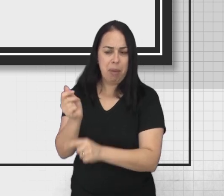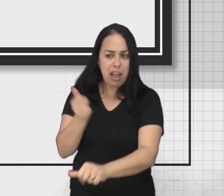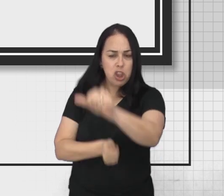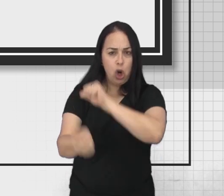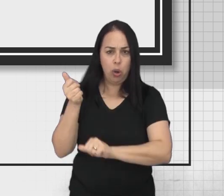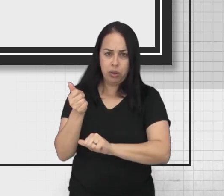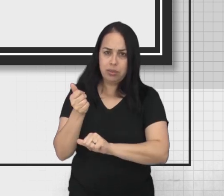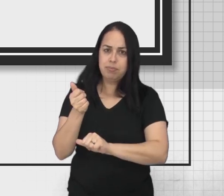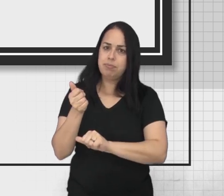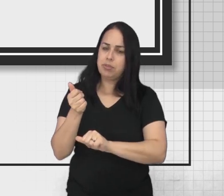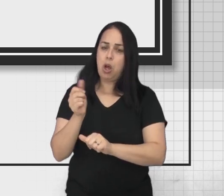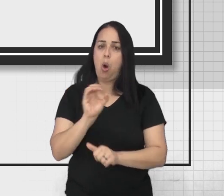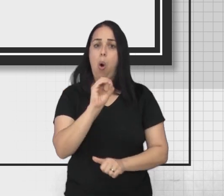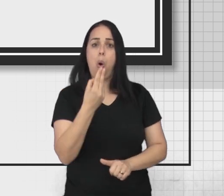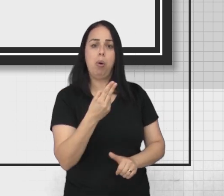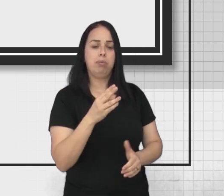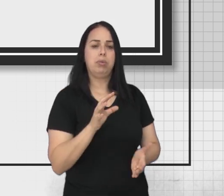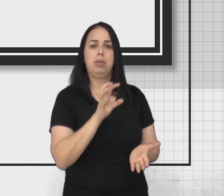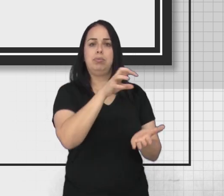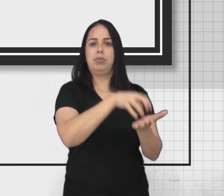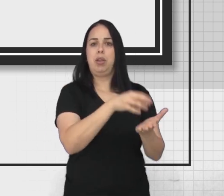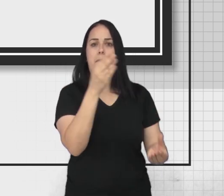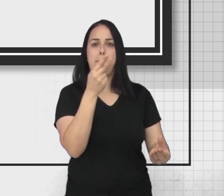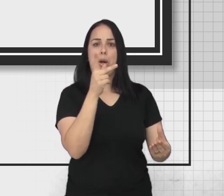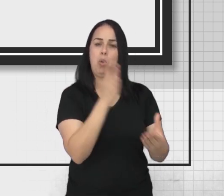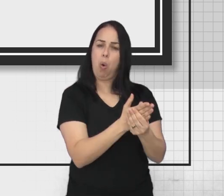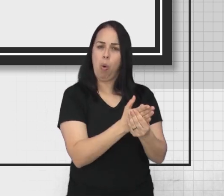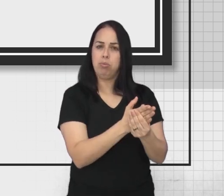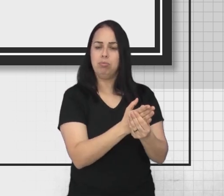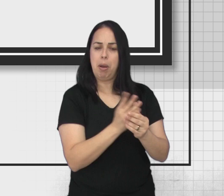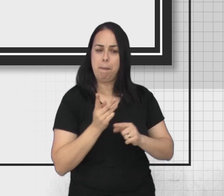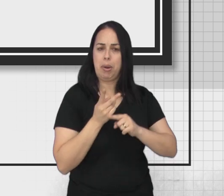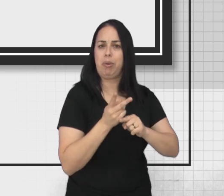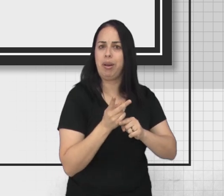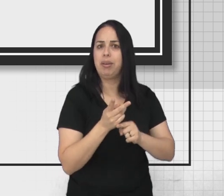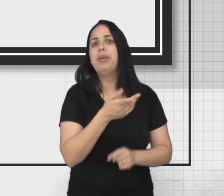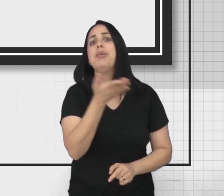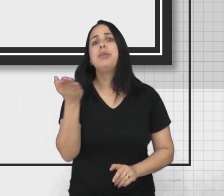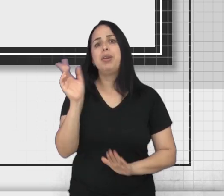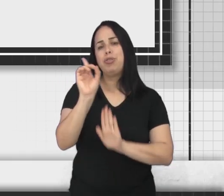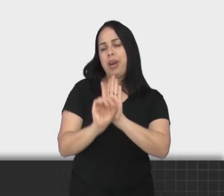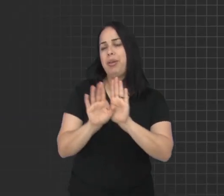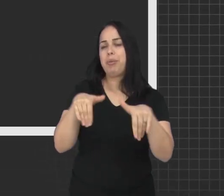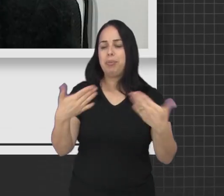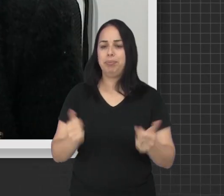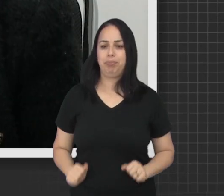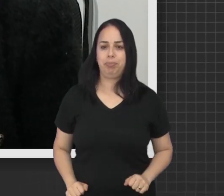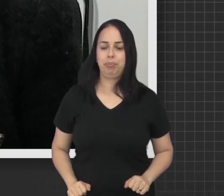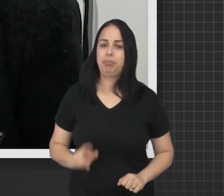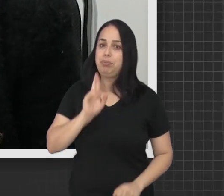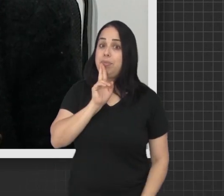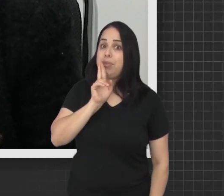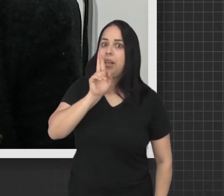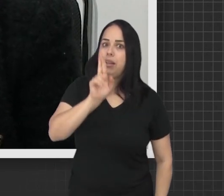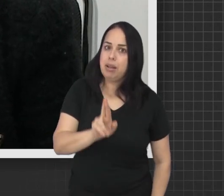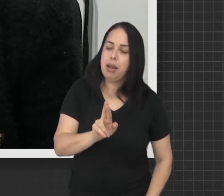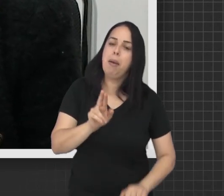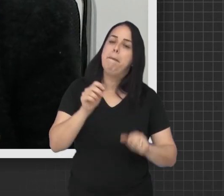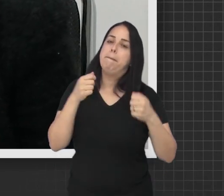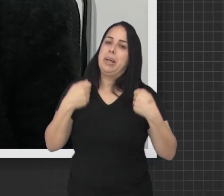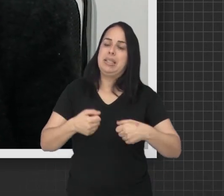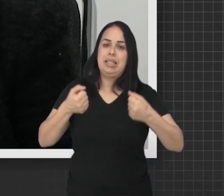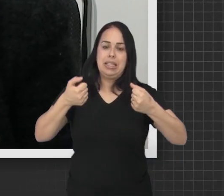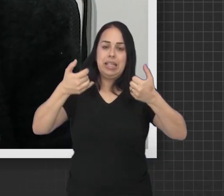a partir dos órgãos de defesa do consumidor? Qual é o seu direito? Essa resposta ela precisa ser